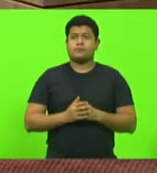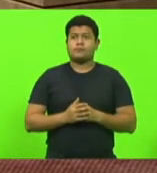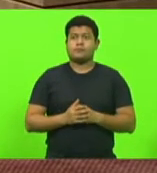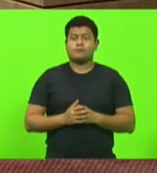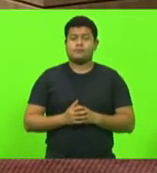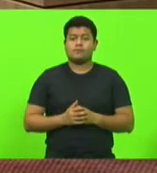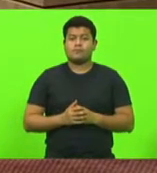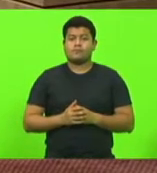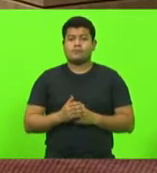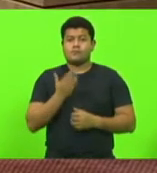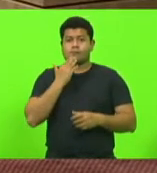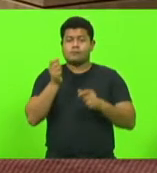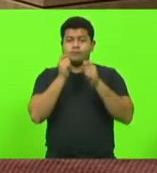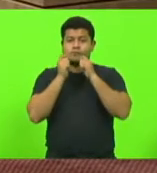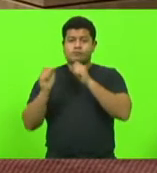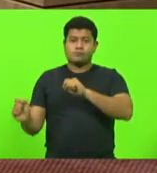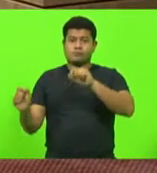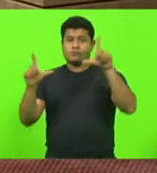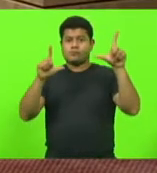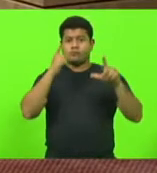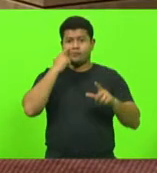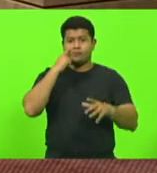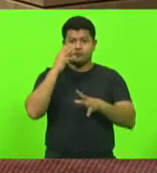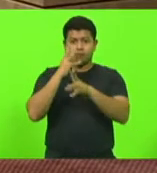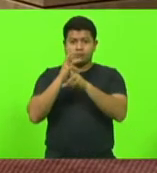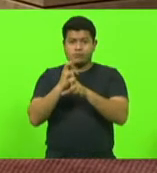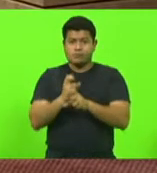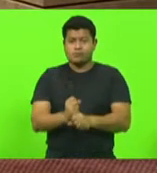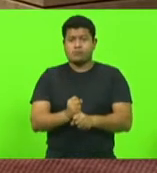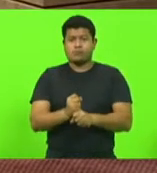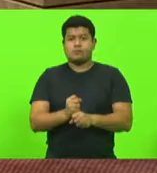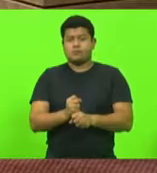Peço a assessoria que abra o painel para que eu possa acolher os votos virtuais.